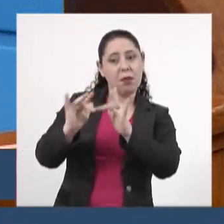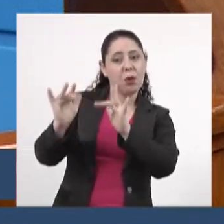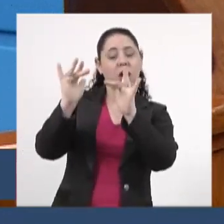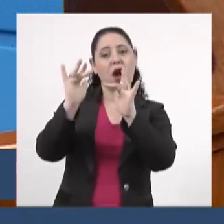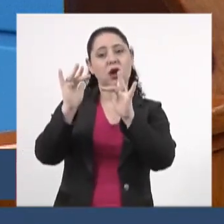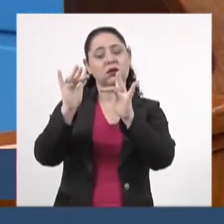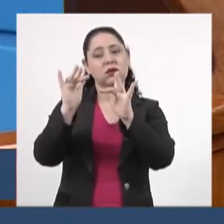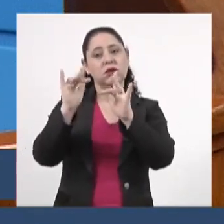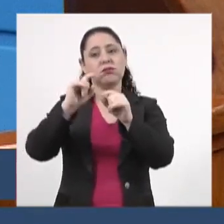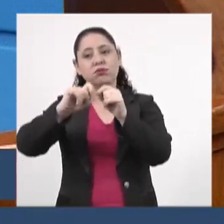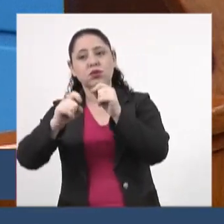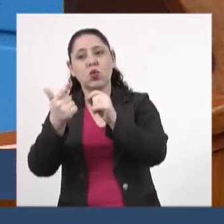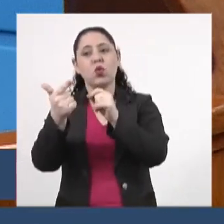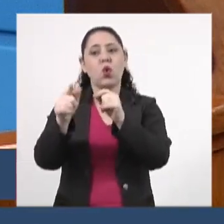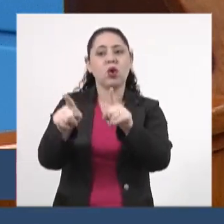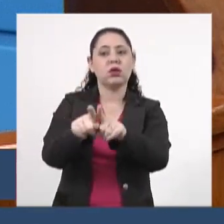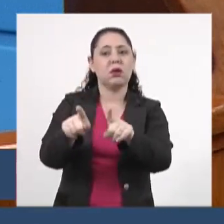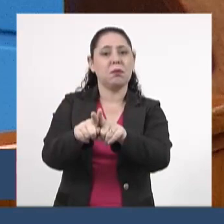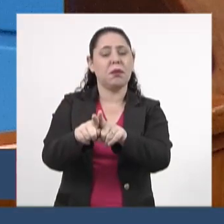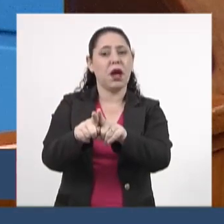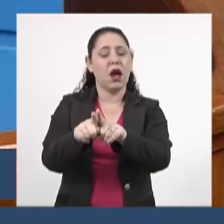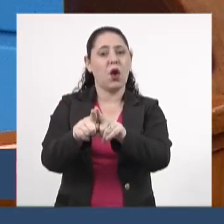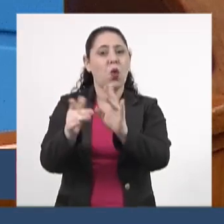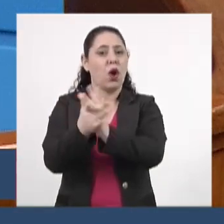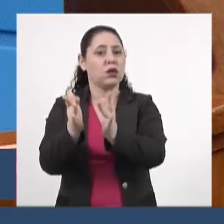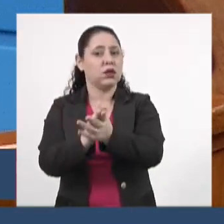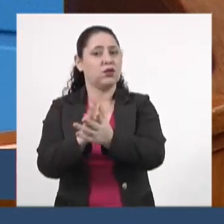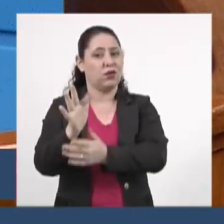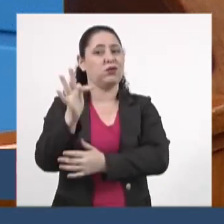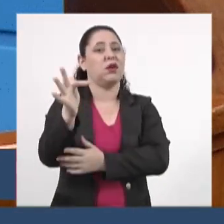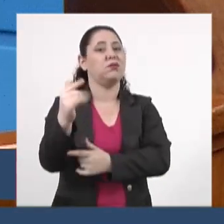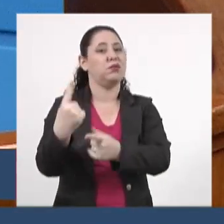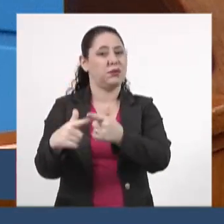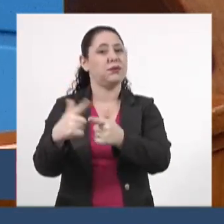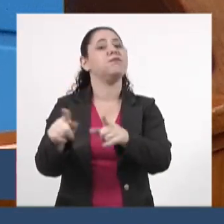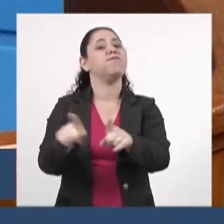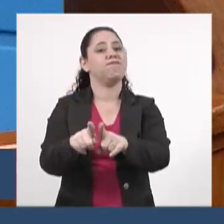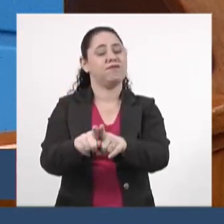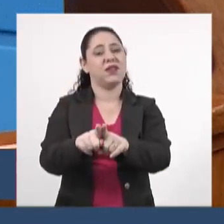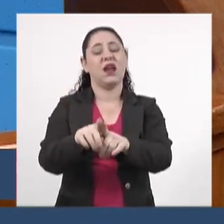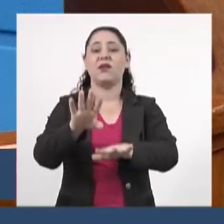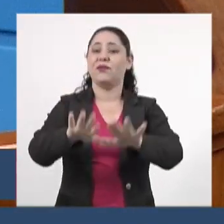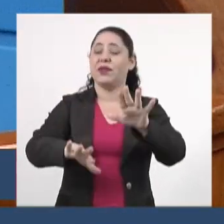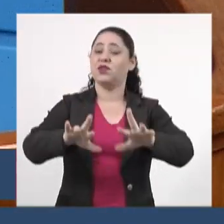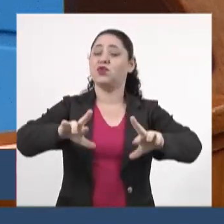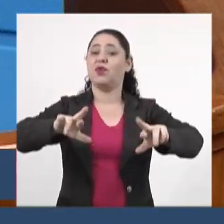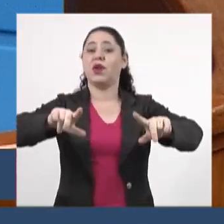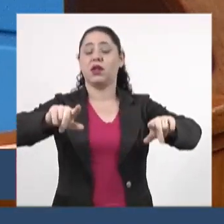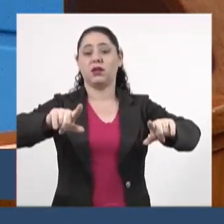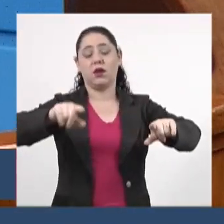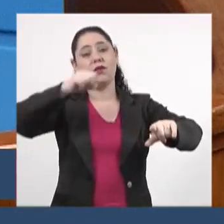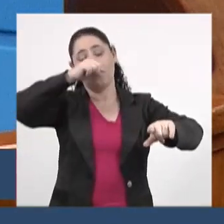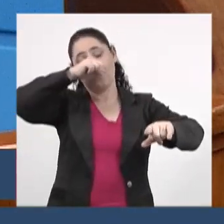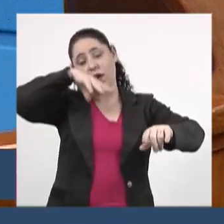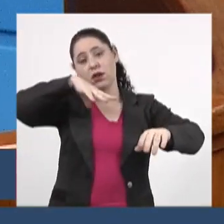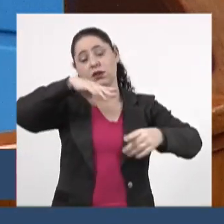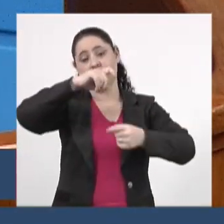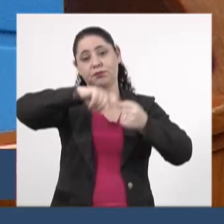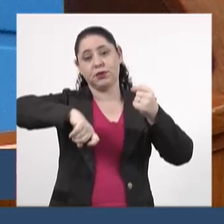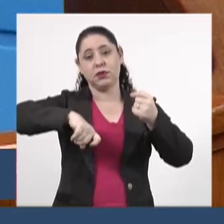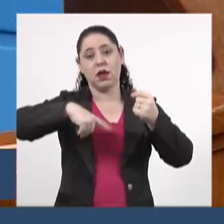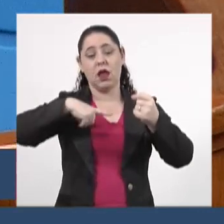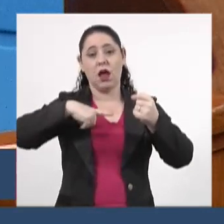relacionamentos íntimos, relacionamento íntimo com o seu cônjuge, né, no futuro. Então, a violência sexual,